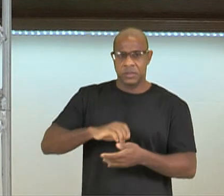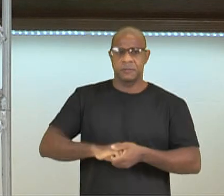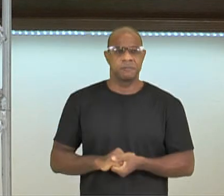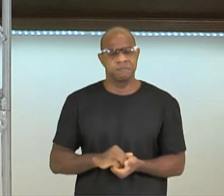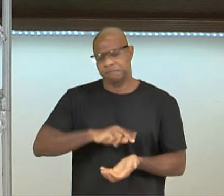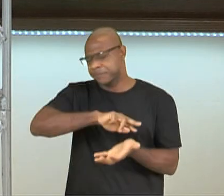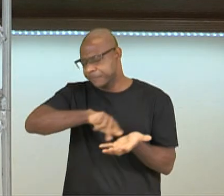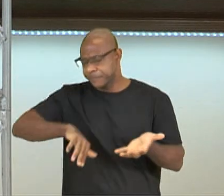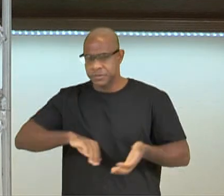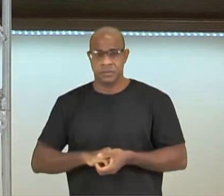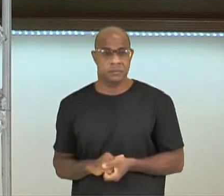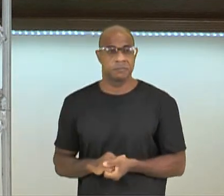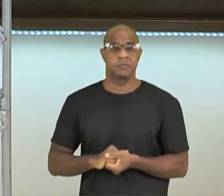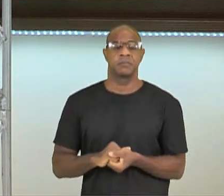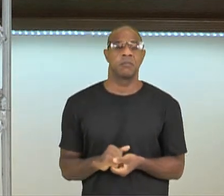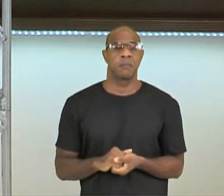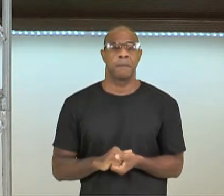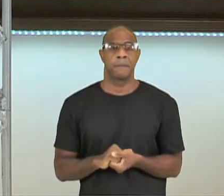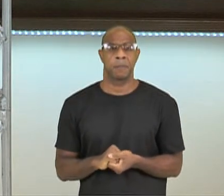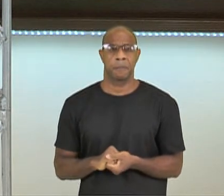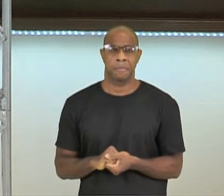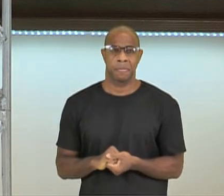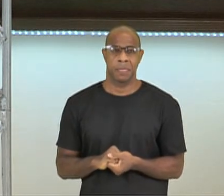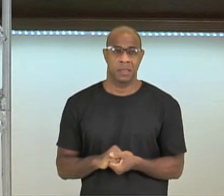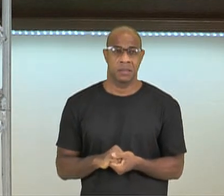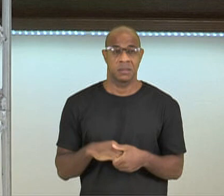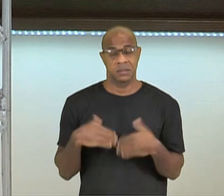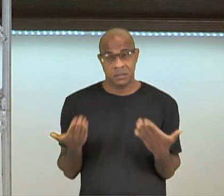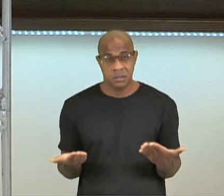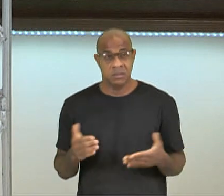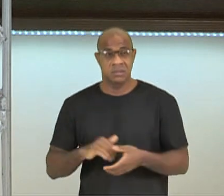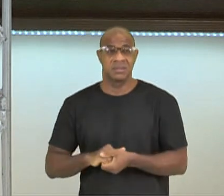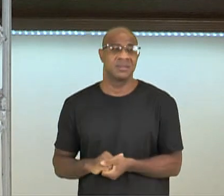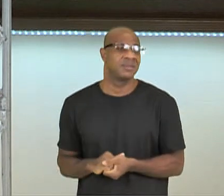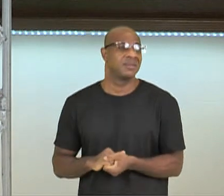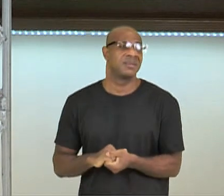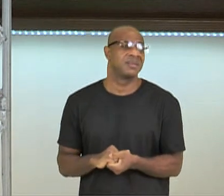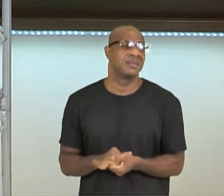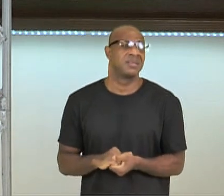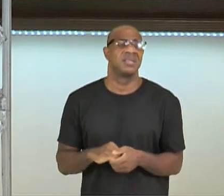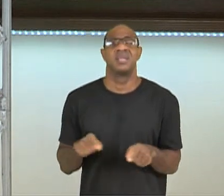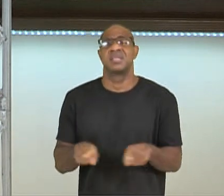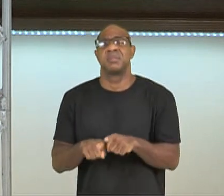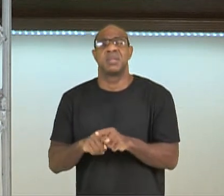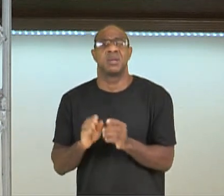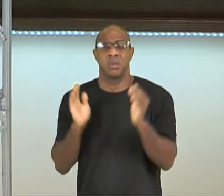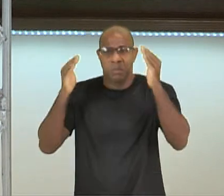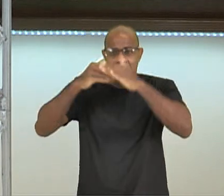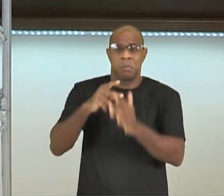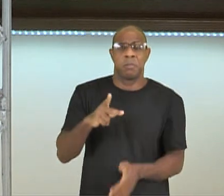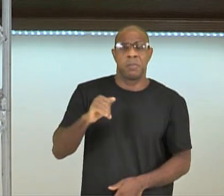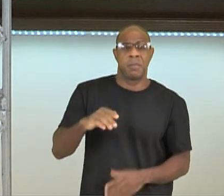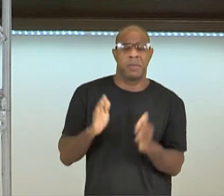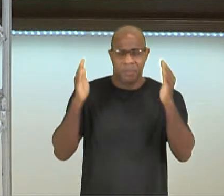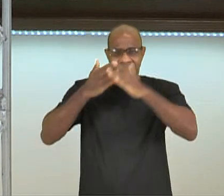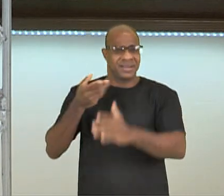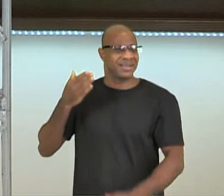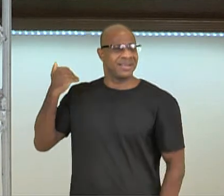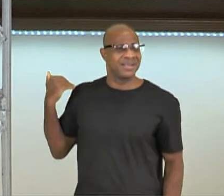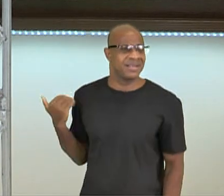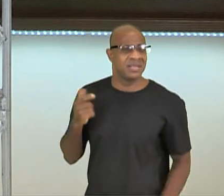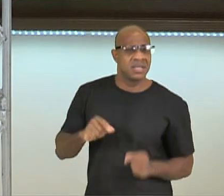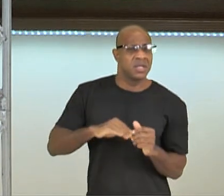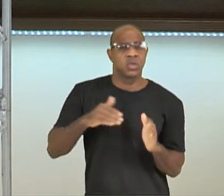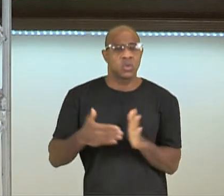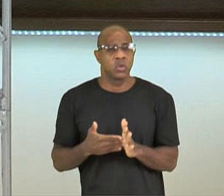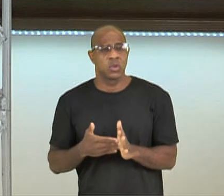e de êxtase depois para o próprio Michelangelo. Então, e os papas naquela época falavam que, nossa,